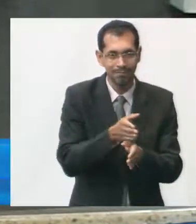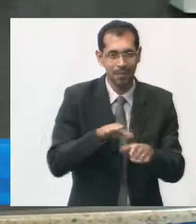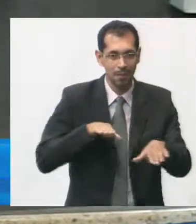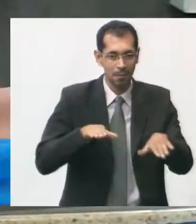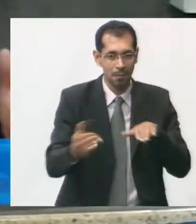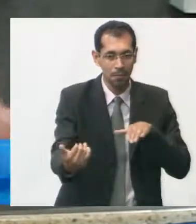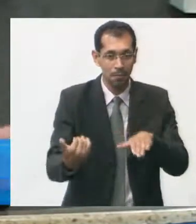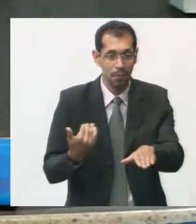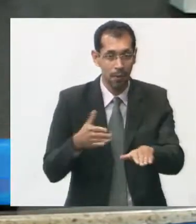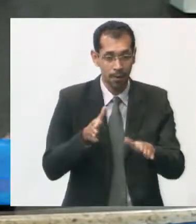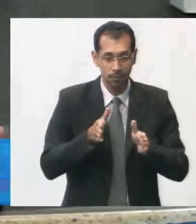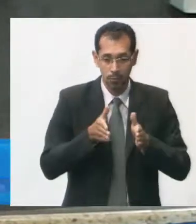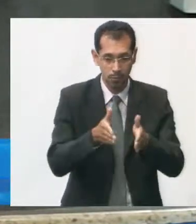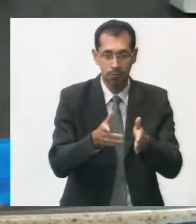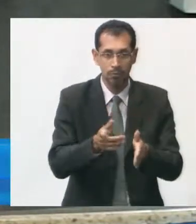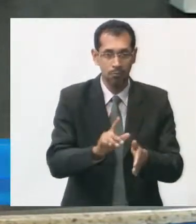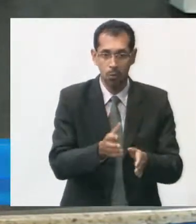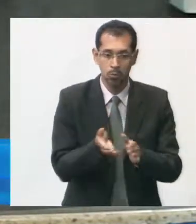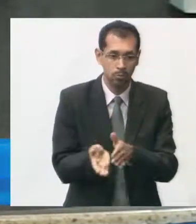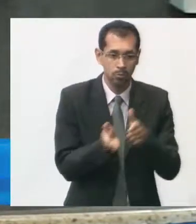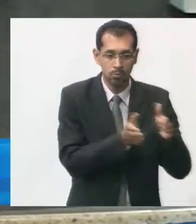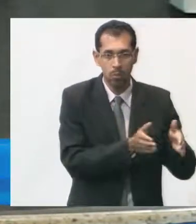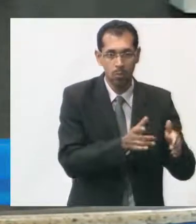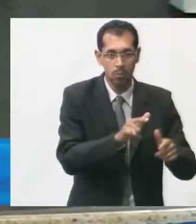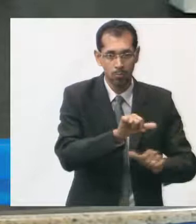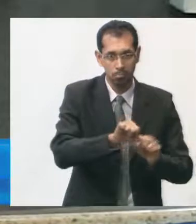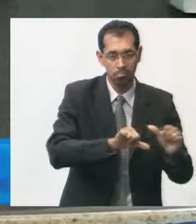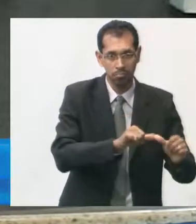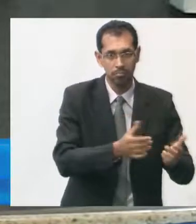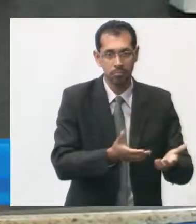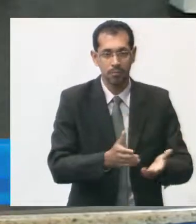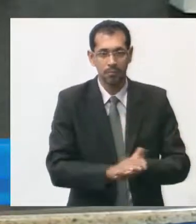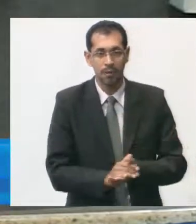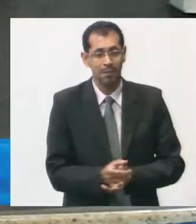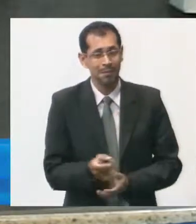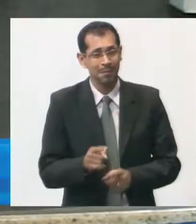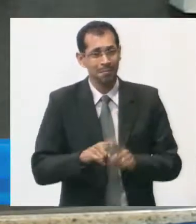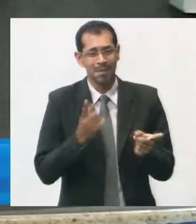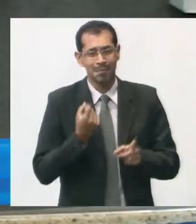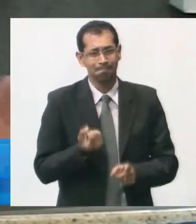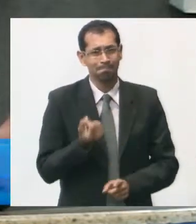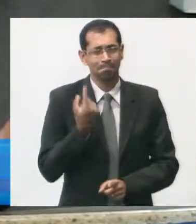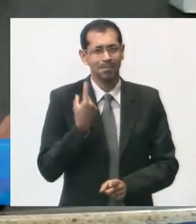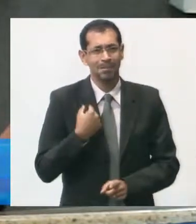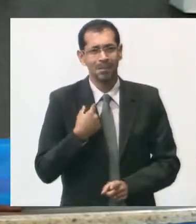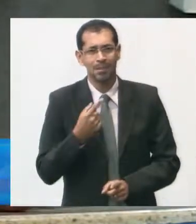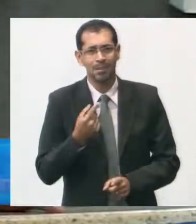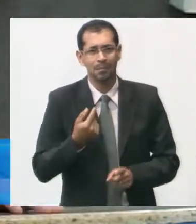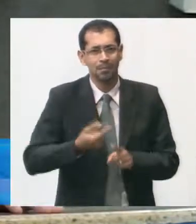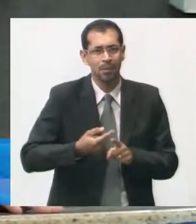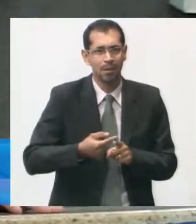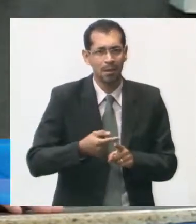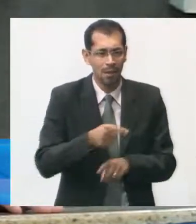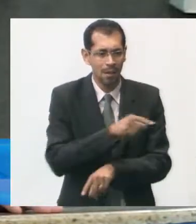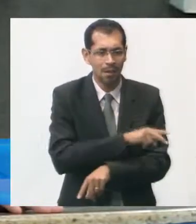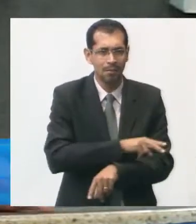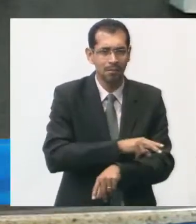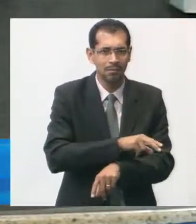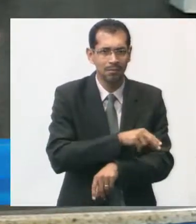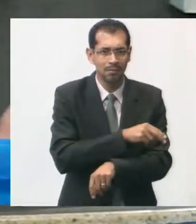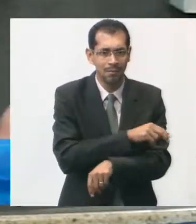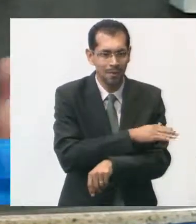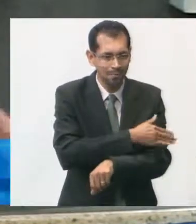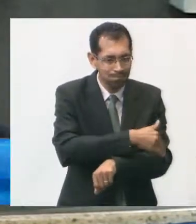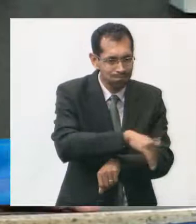o que me estranha nesse trecho da ciclovia da Avenida Vitória é que nenhum projeto sequer foi apresentado, pelo